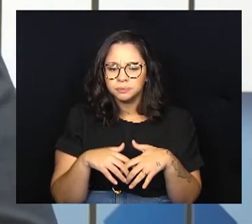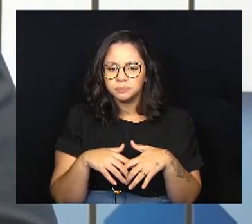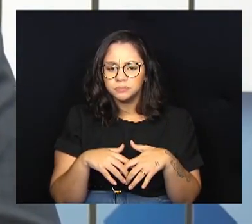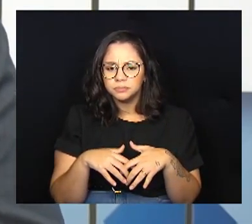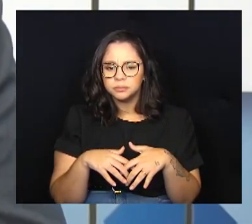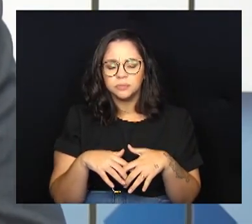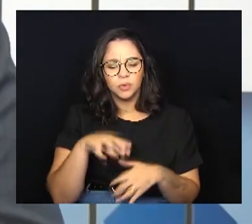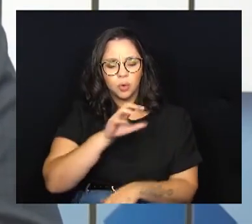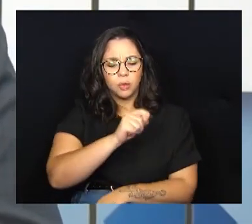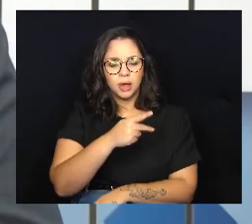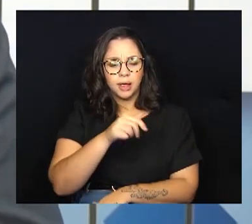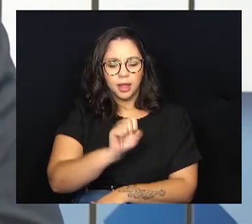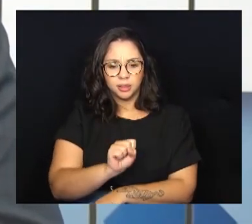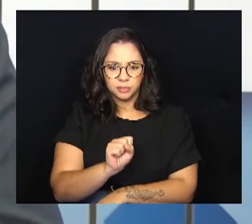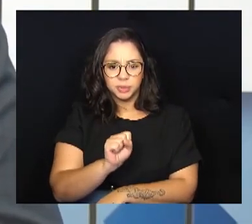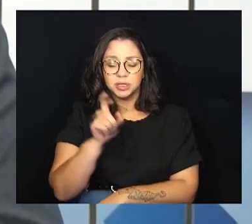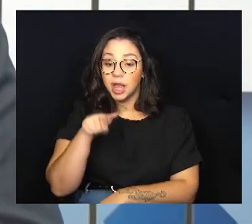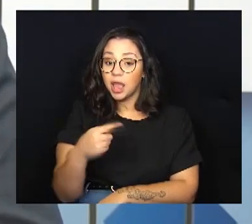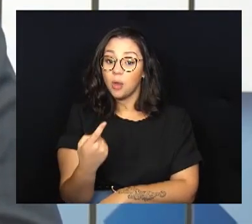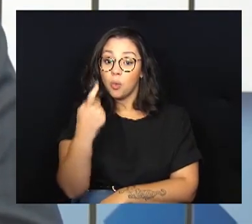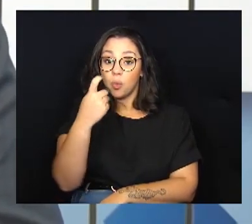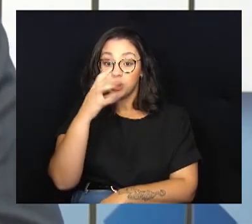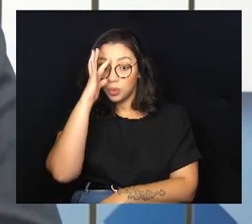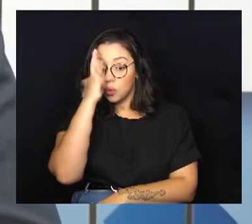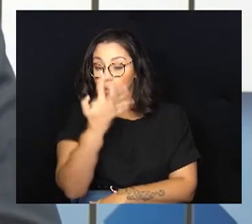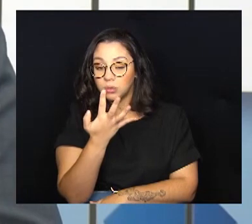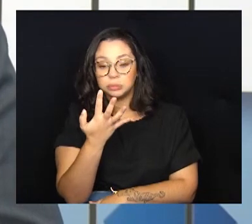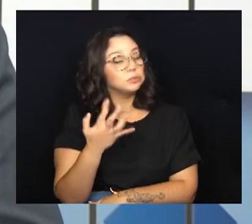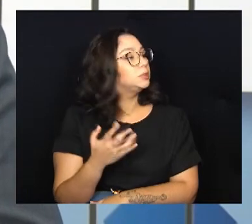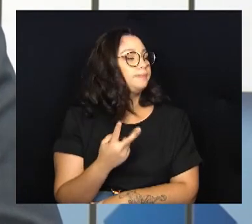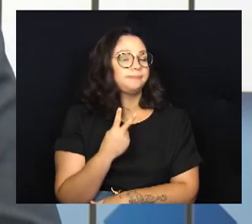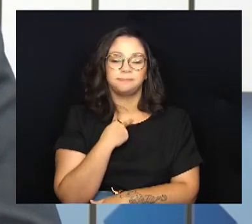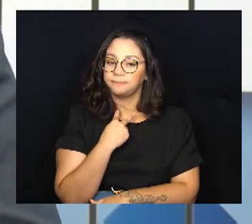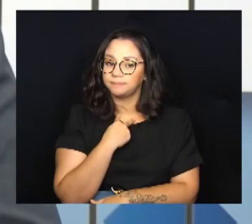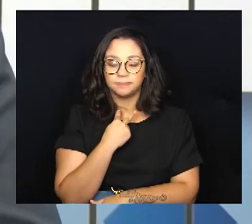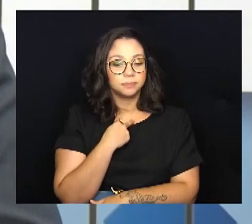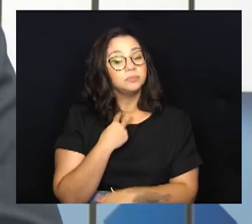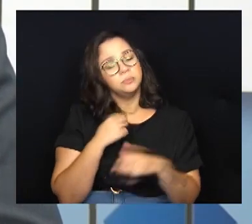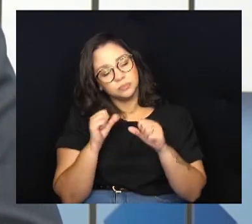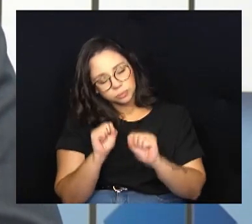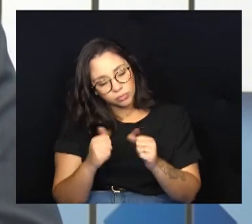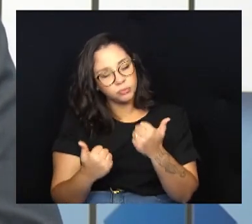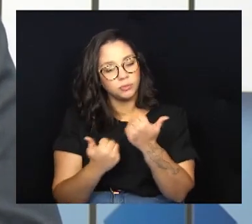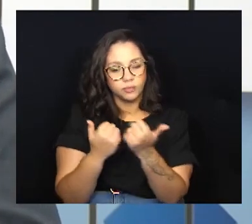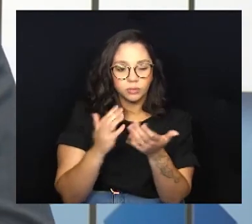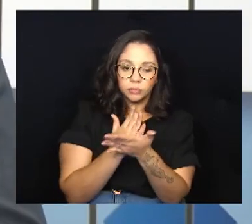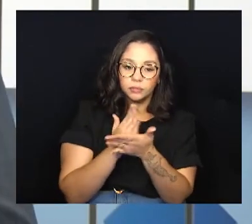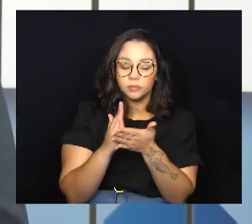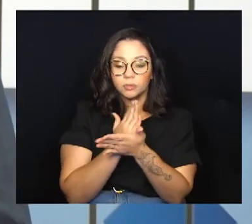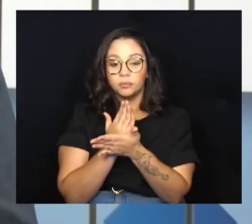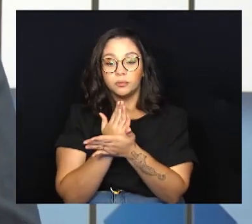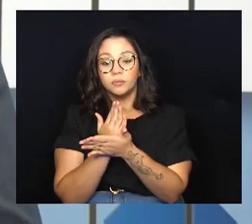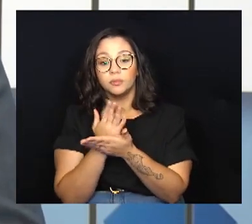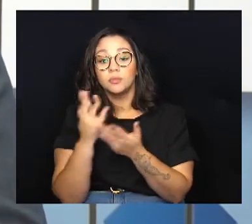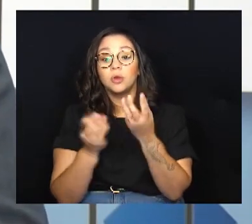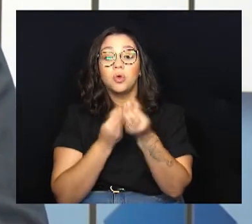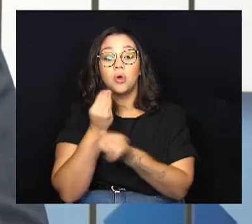tem, criança, não, só maiores de 18 anos. Tá, ok. Vereador Nelson, o senhor falou, inclusive, que 2005 foi a primeira